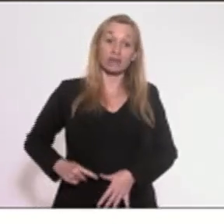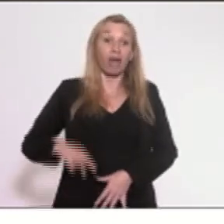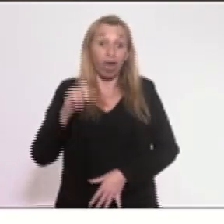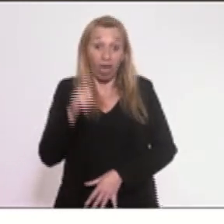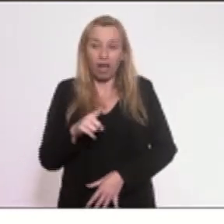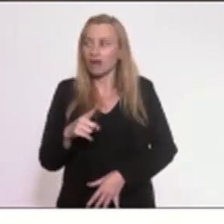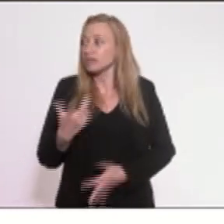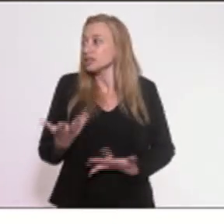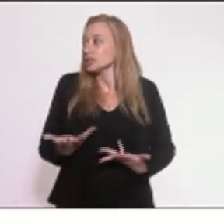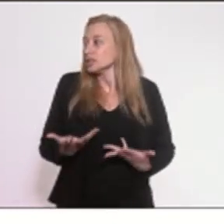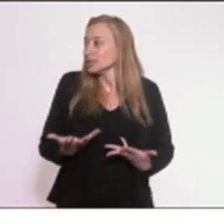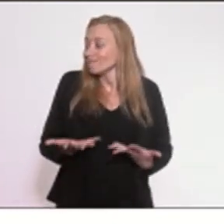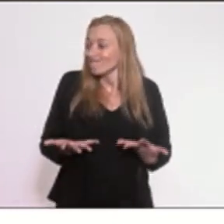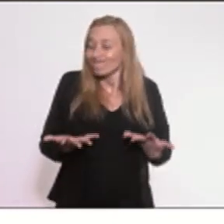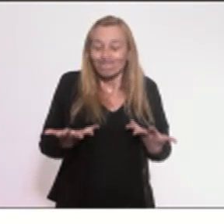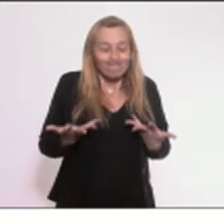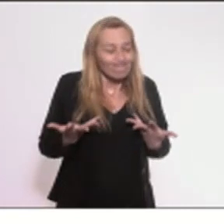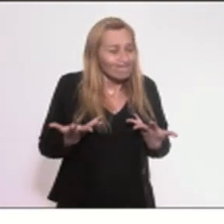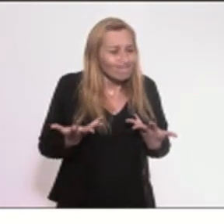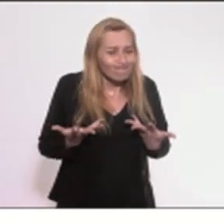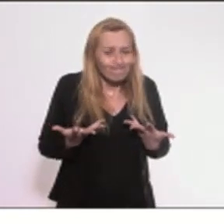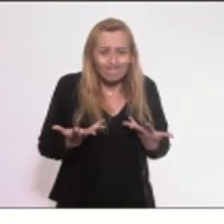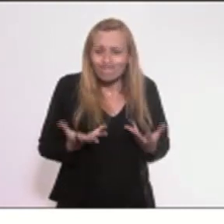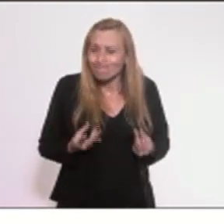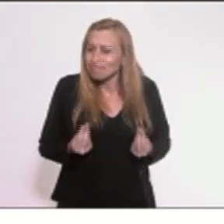muito... E nos deixa